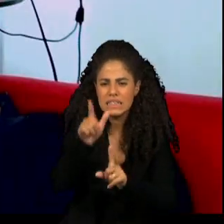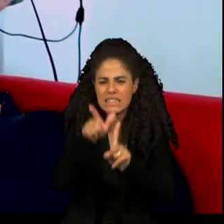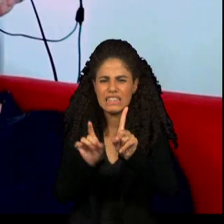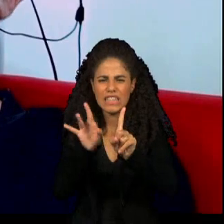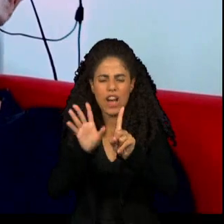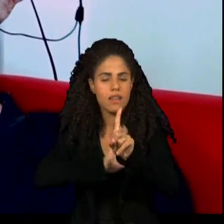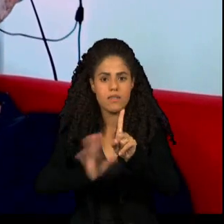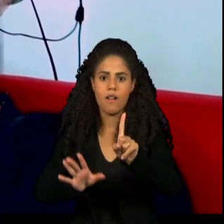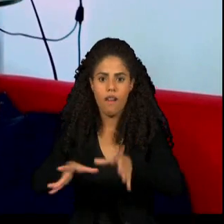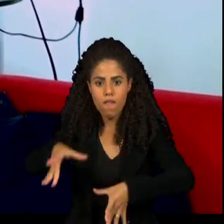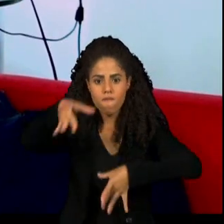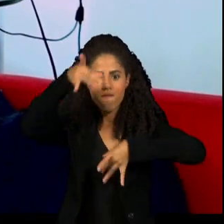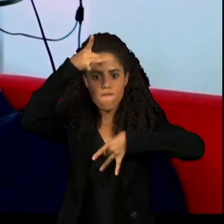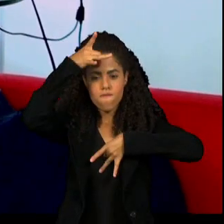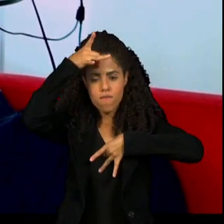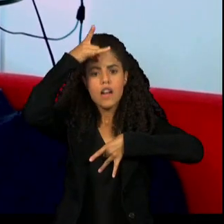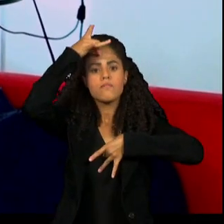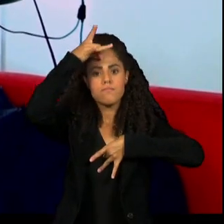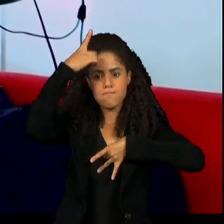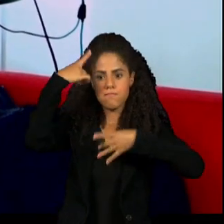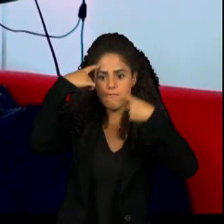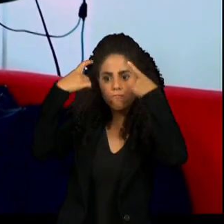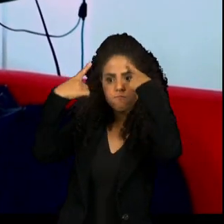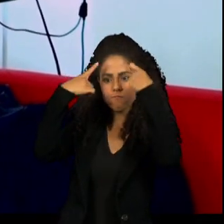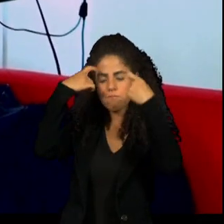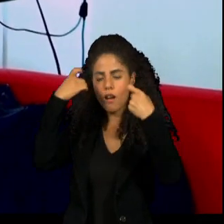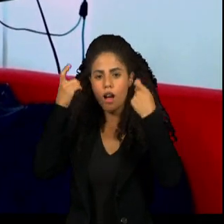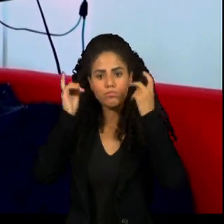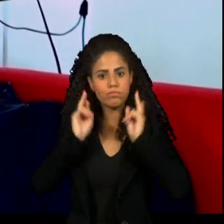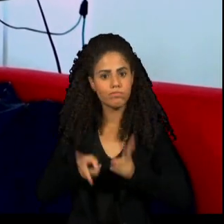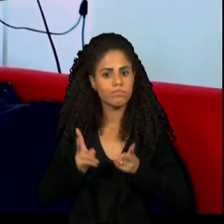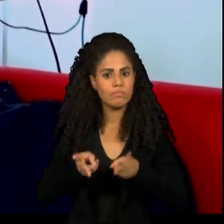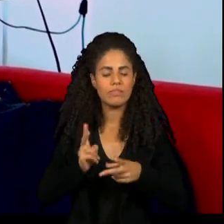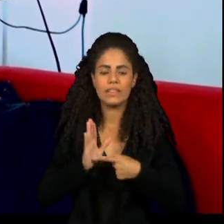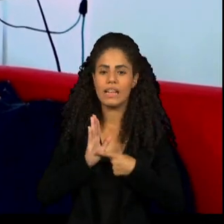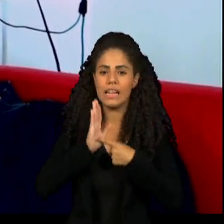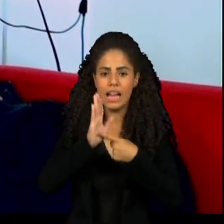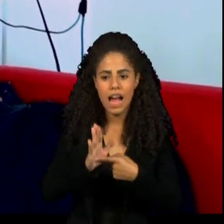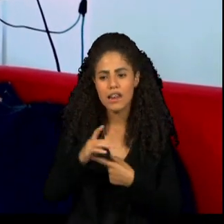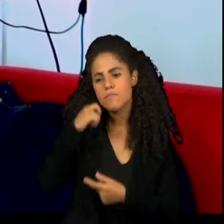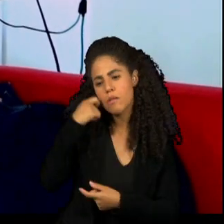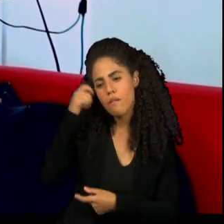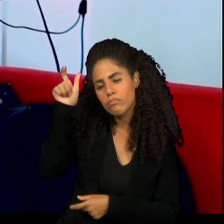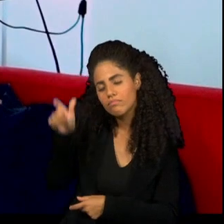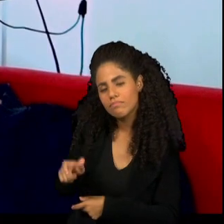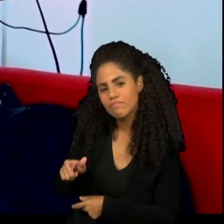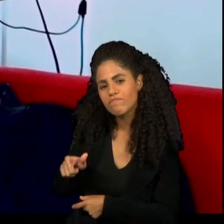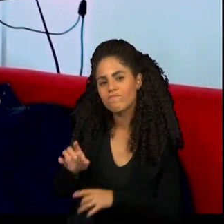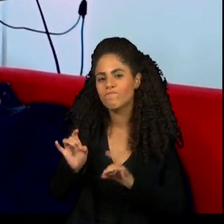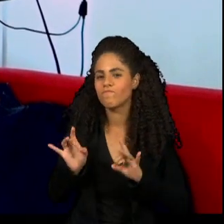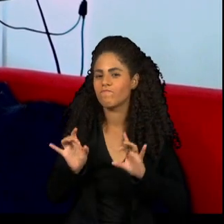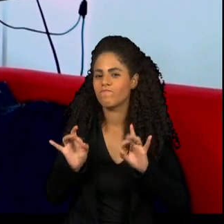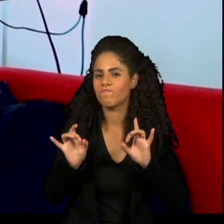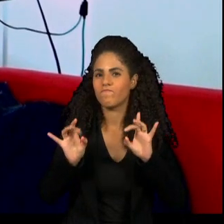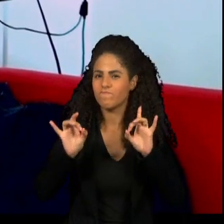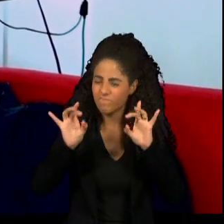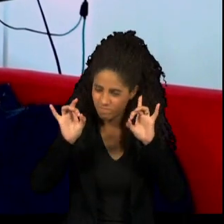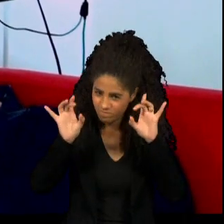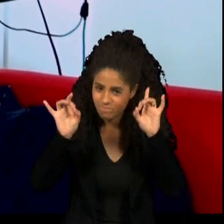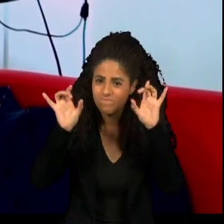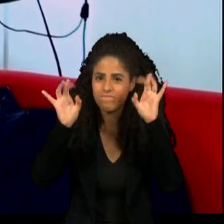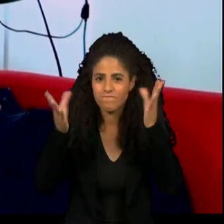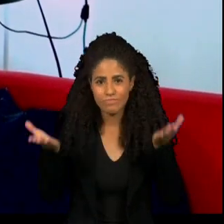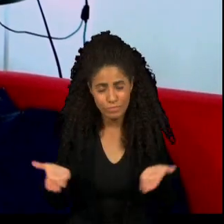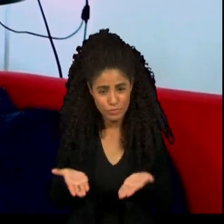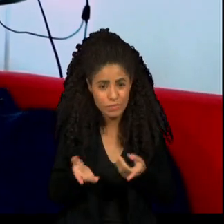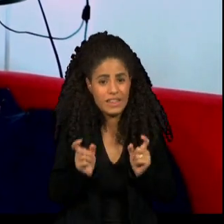personagem. Que atriz, o ator, podia ser considerado como um aprofundamento que ela já